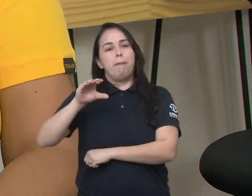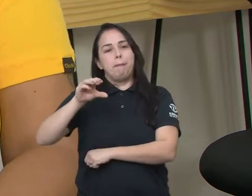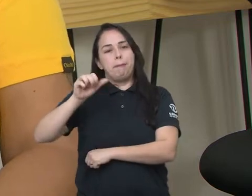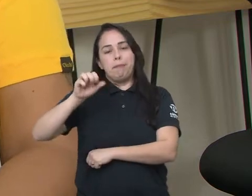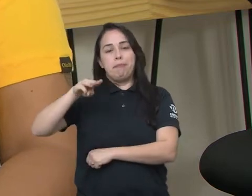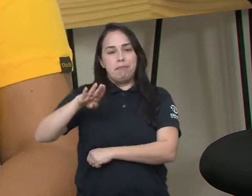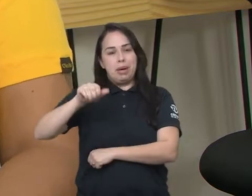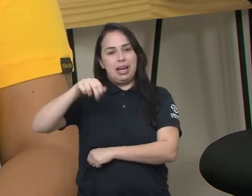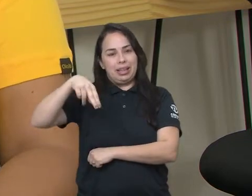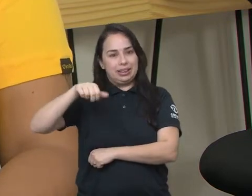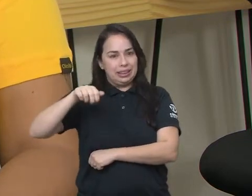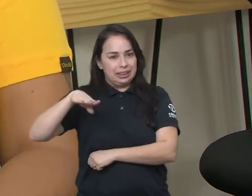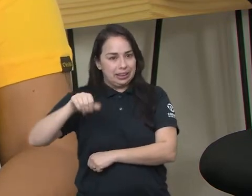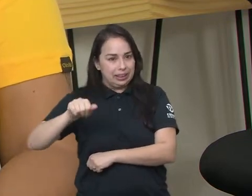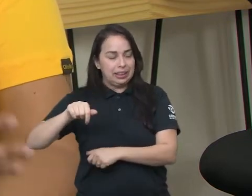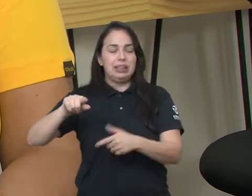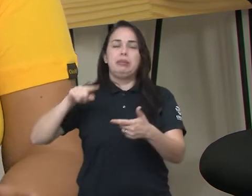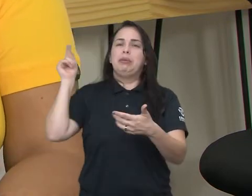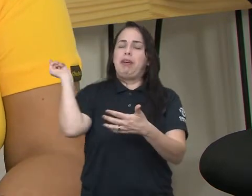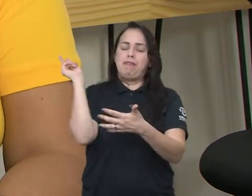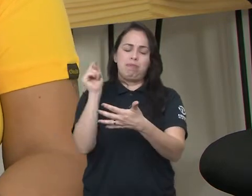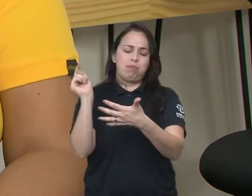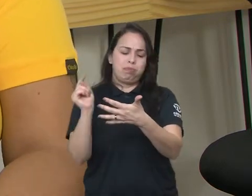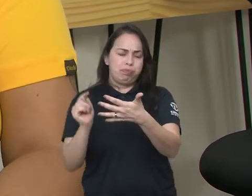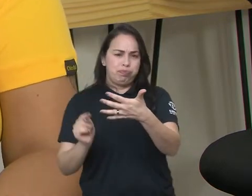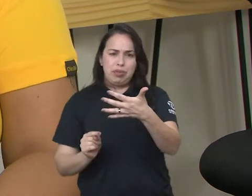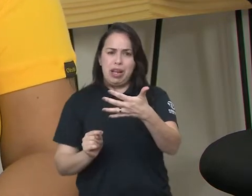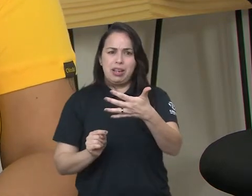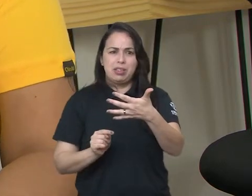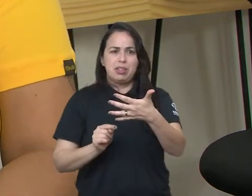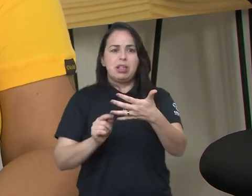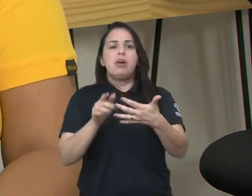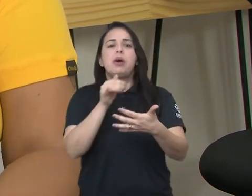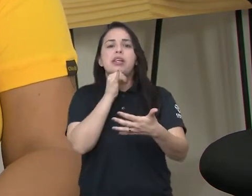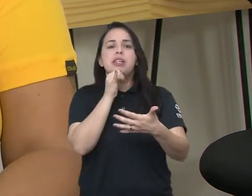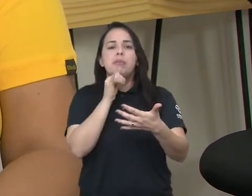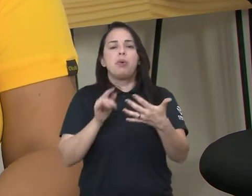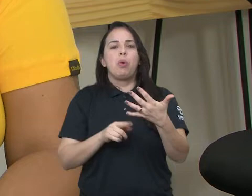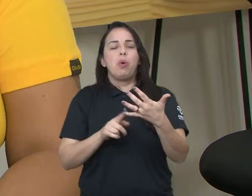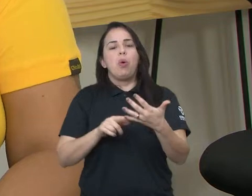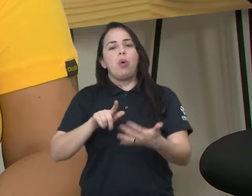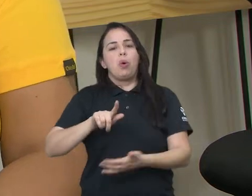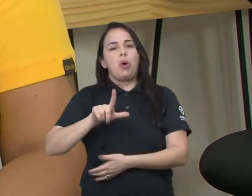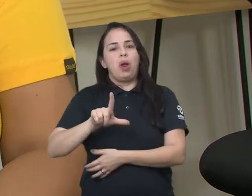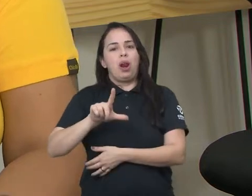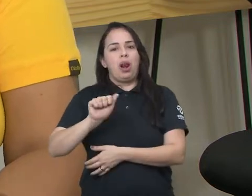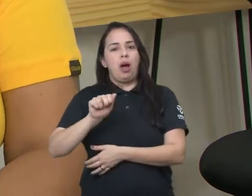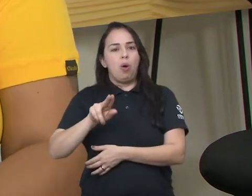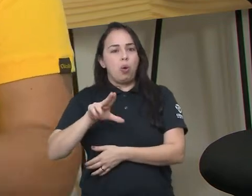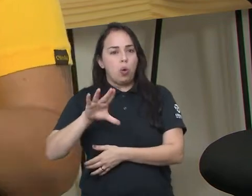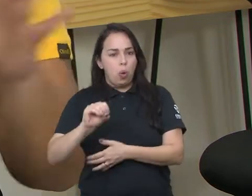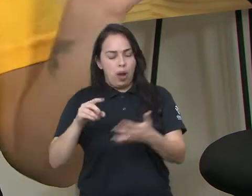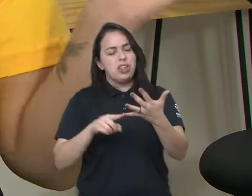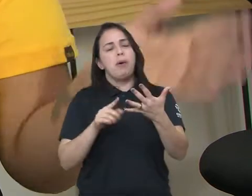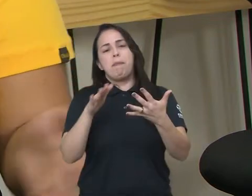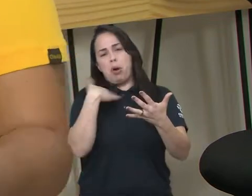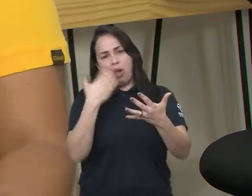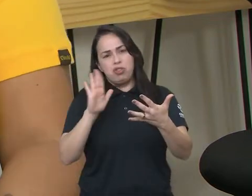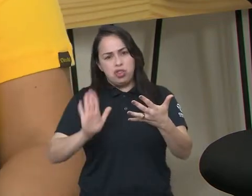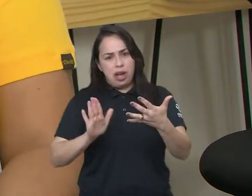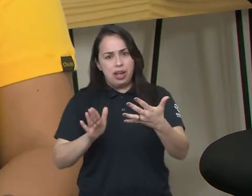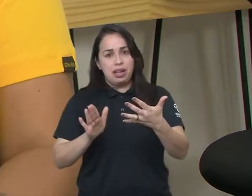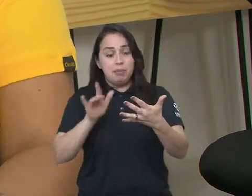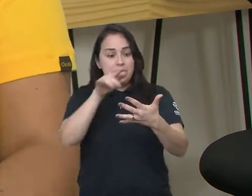a consumir bastante, que tinha a Angeli, a Laerte, o Adão, o Glauco, que foi assassinado. Tipo assim, todos esses artistas,